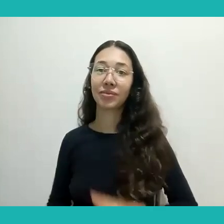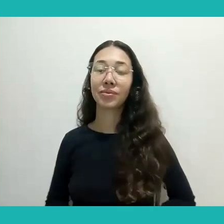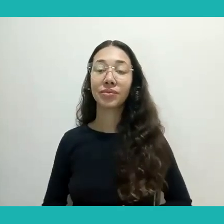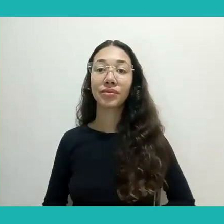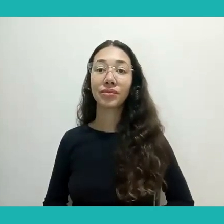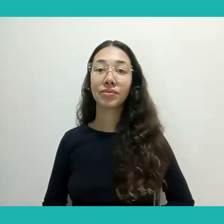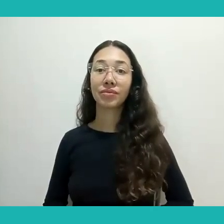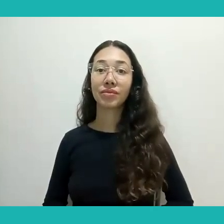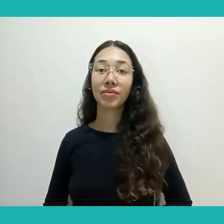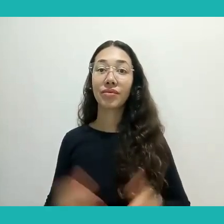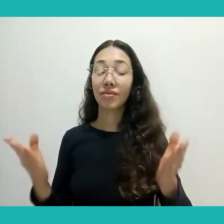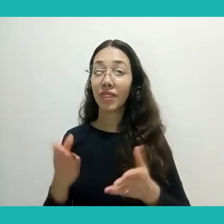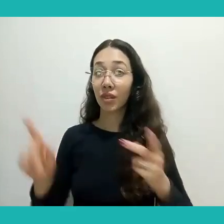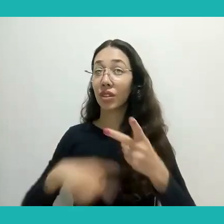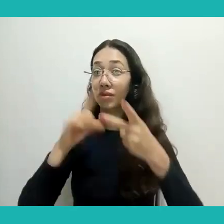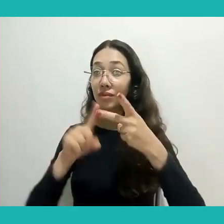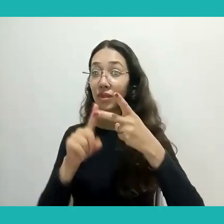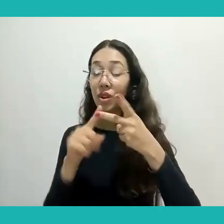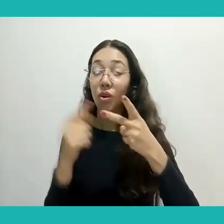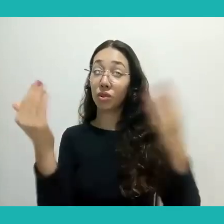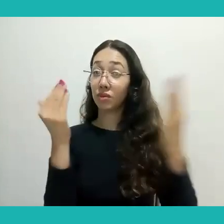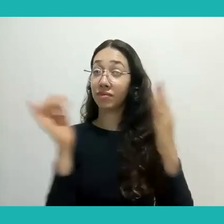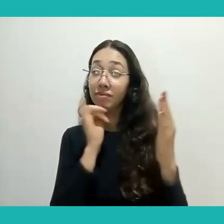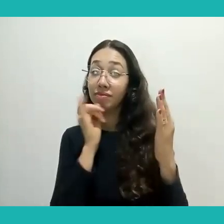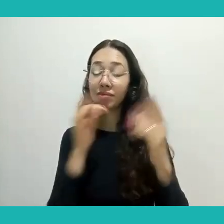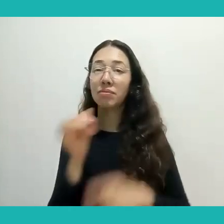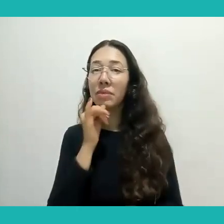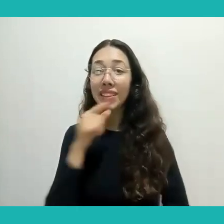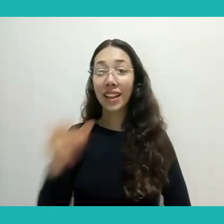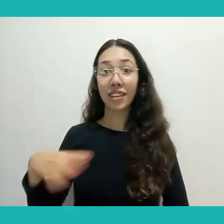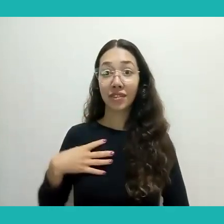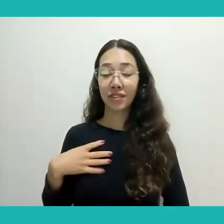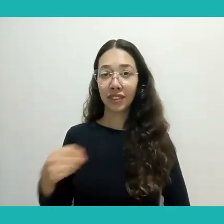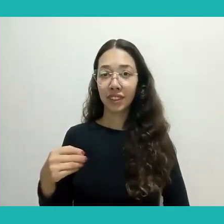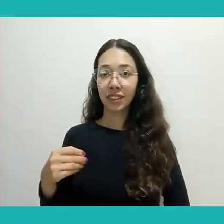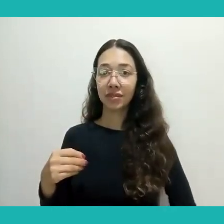Agora, no nosso segundo caso hipotético, suponhamos uma filha